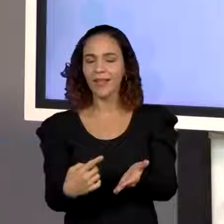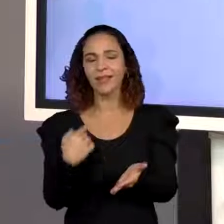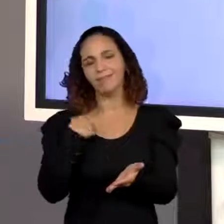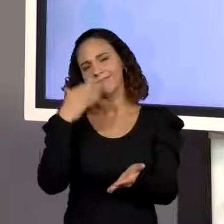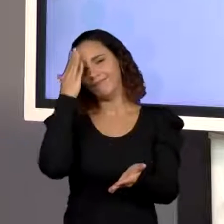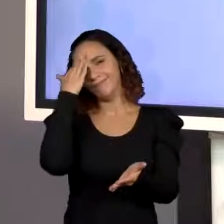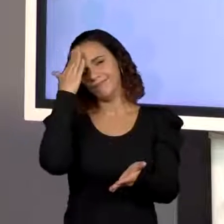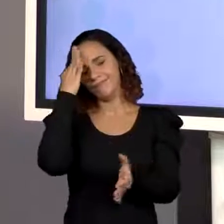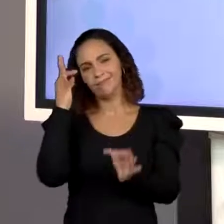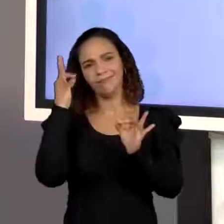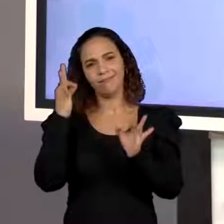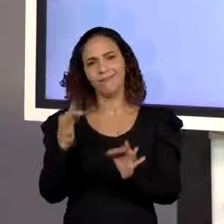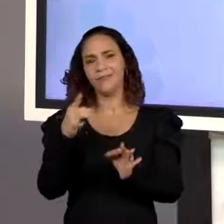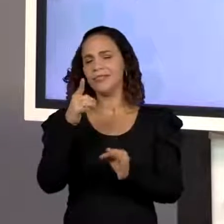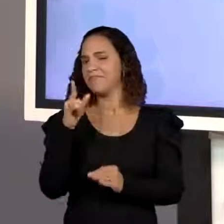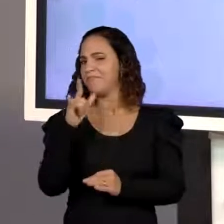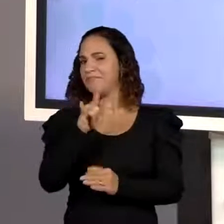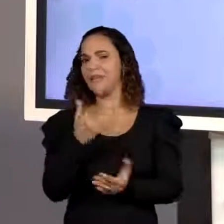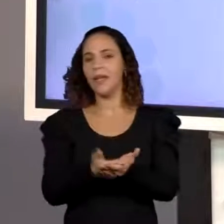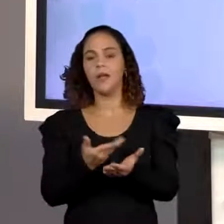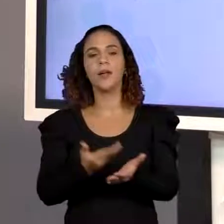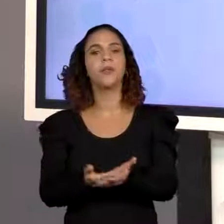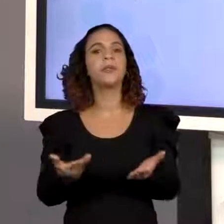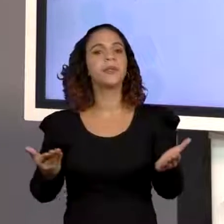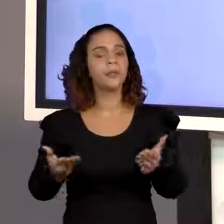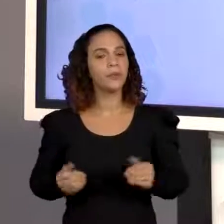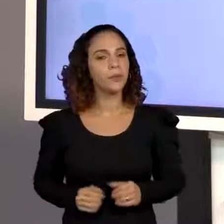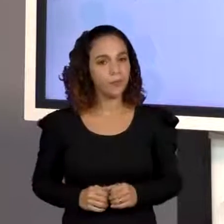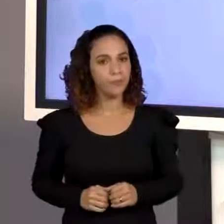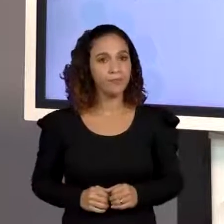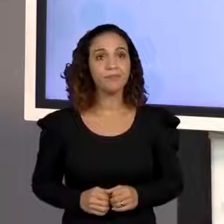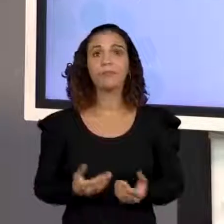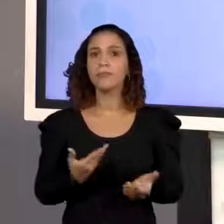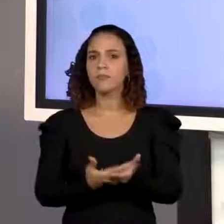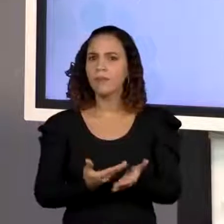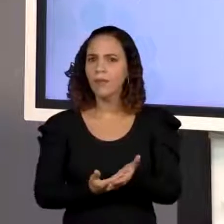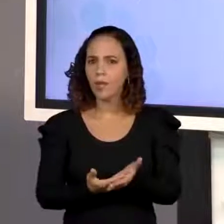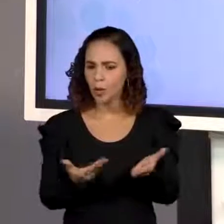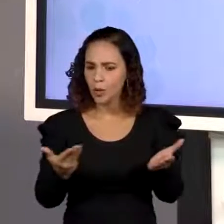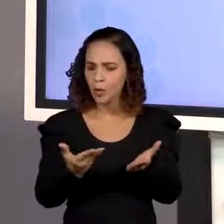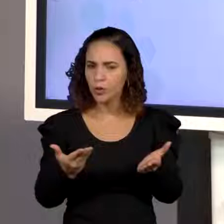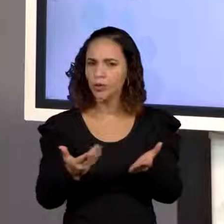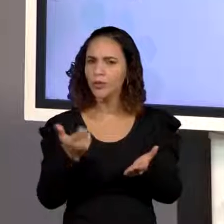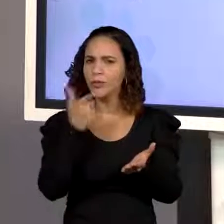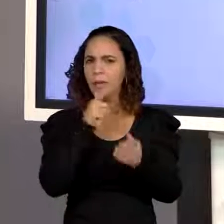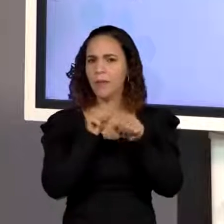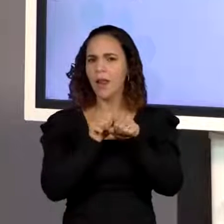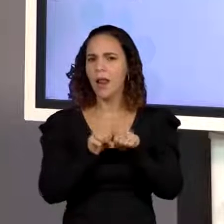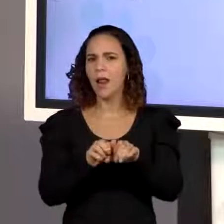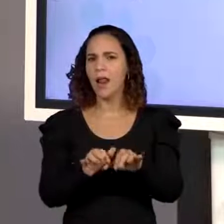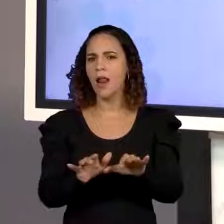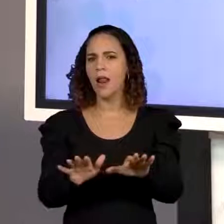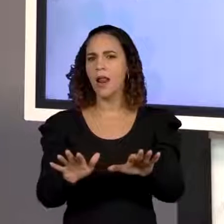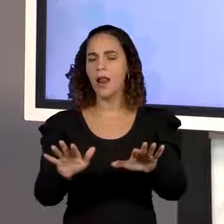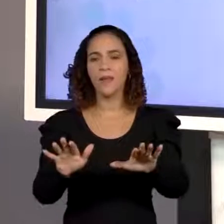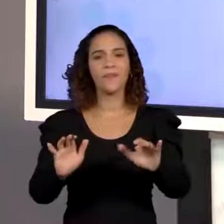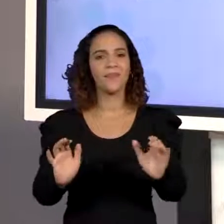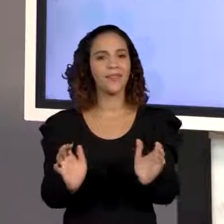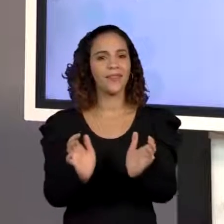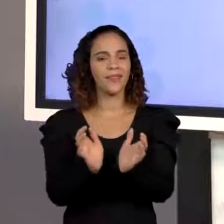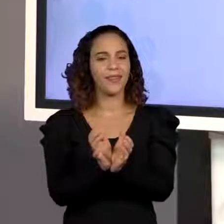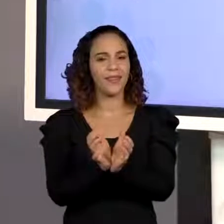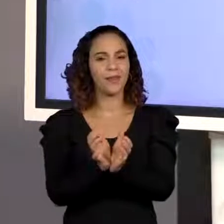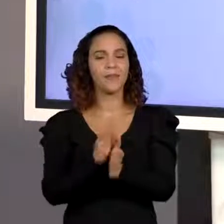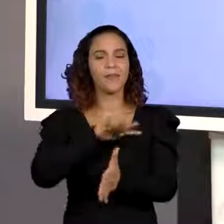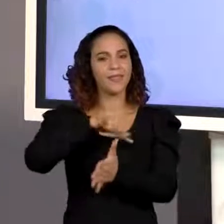vai amar a aula de hoje. E para fazer essa aula aqui chegar a muito mais pessoas, a gente sempre conta aí com toda a equipe aí